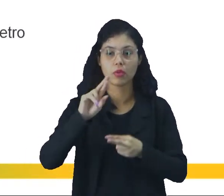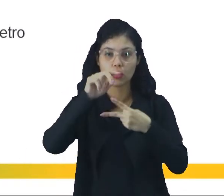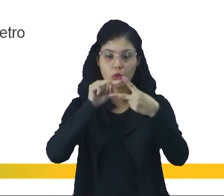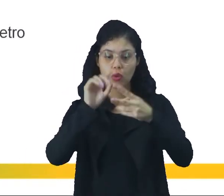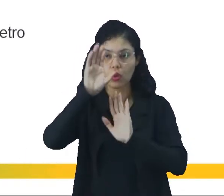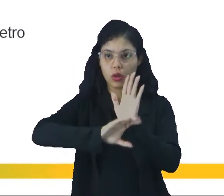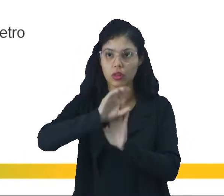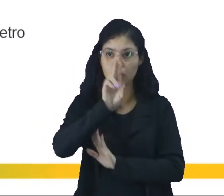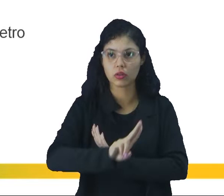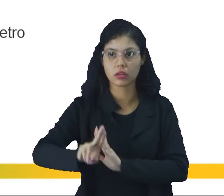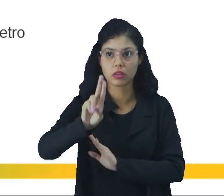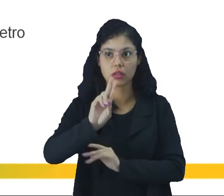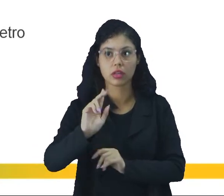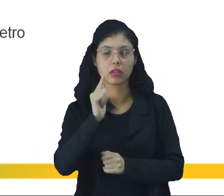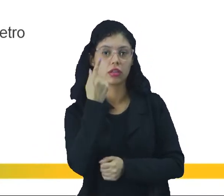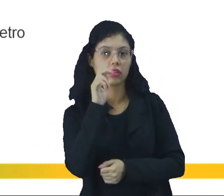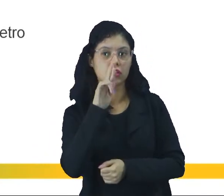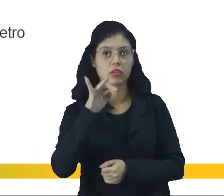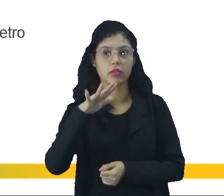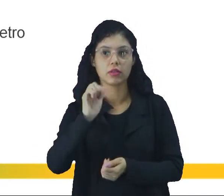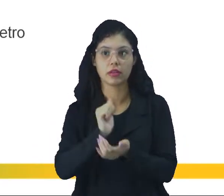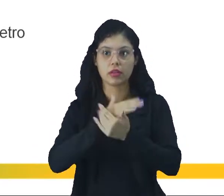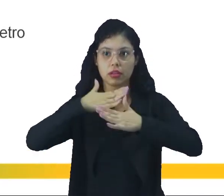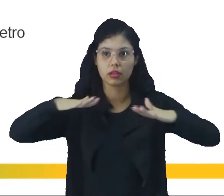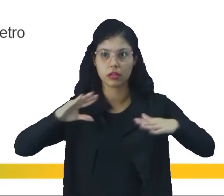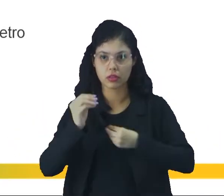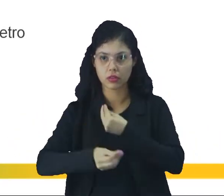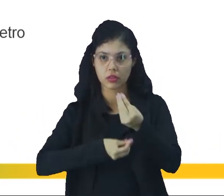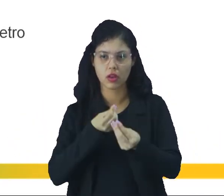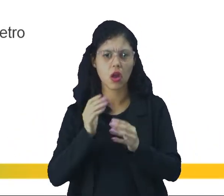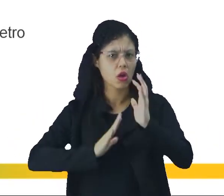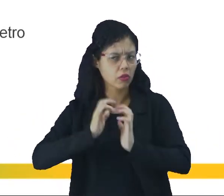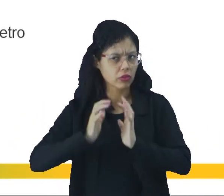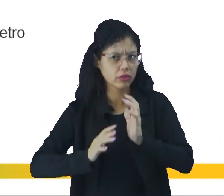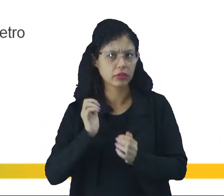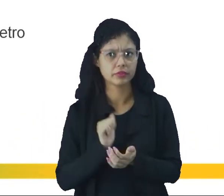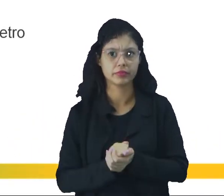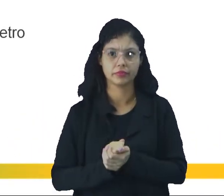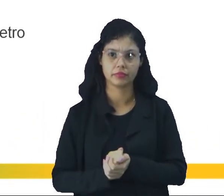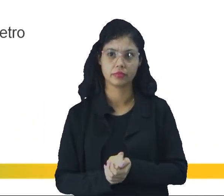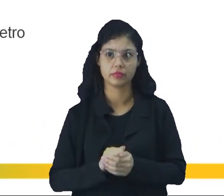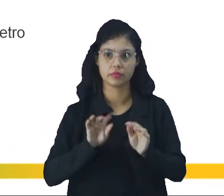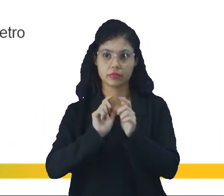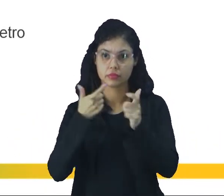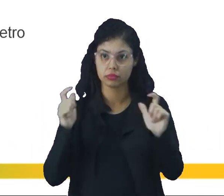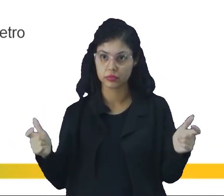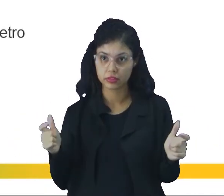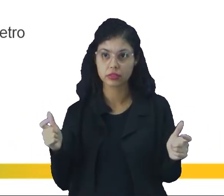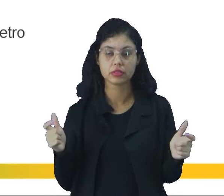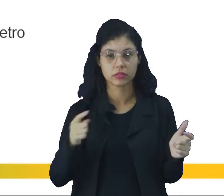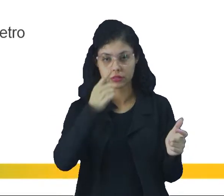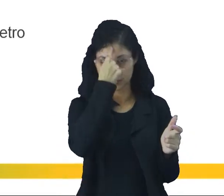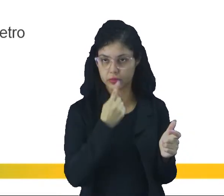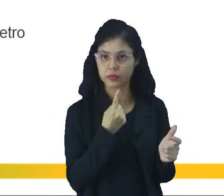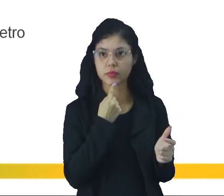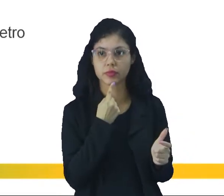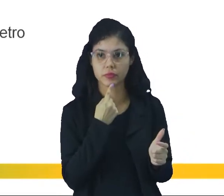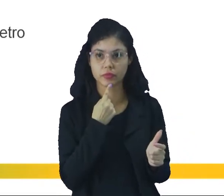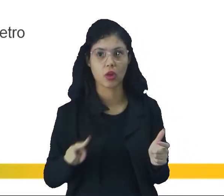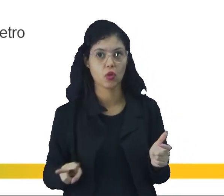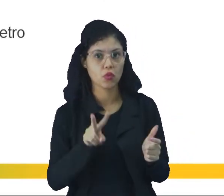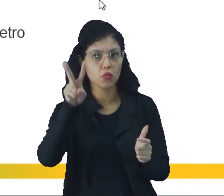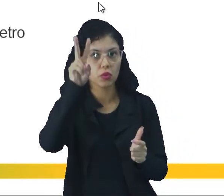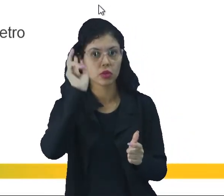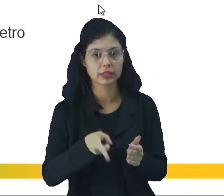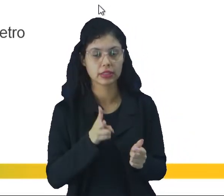2 conceitos utilizados na geometria plana. Mas como é que eu não vou confundir? Área, tamanho da superfície da figura. O valor